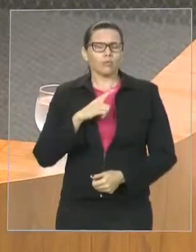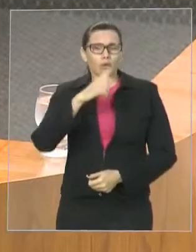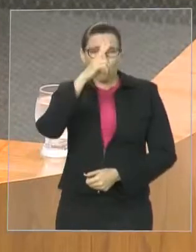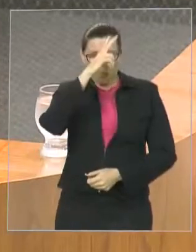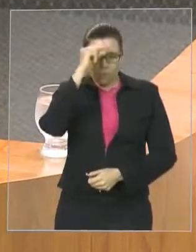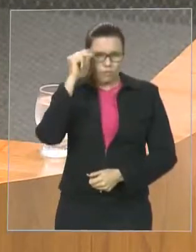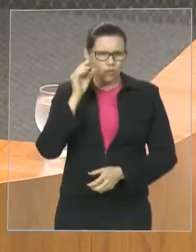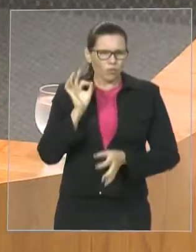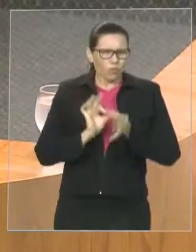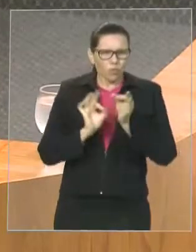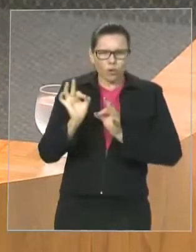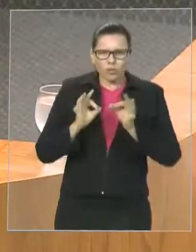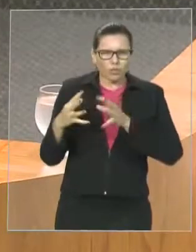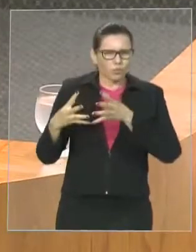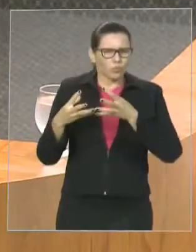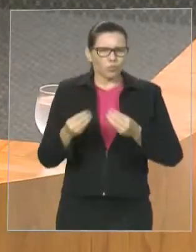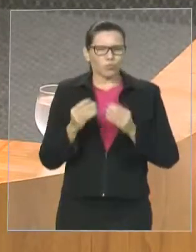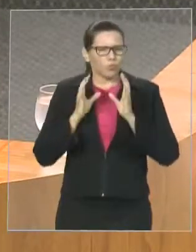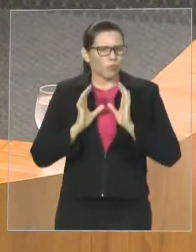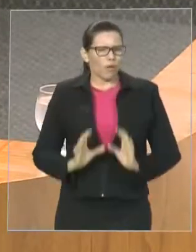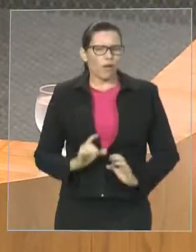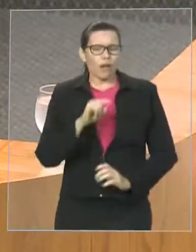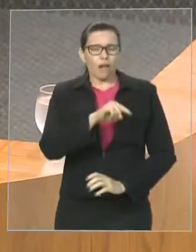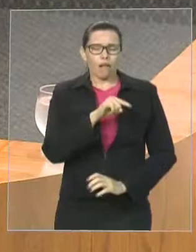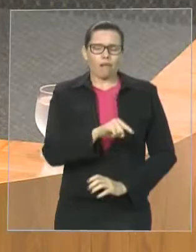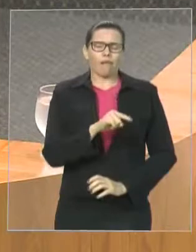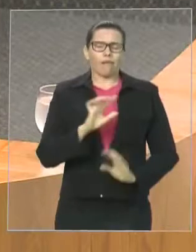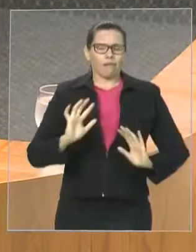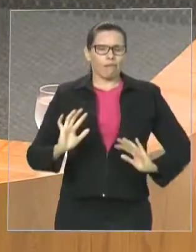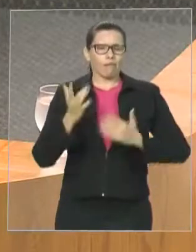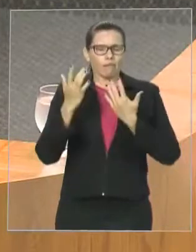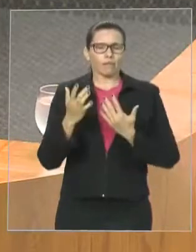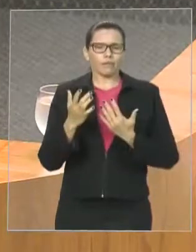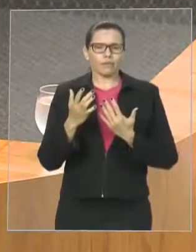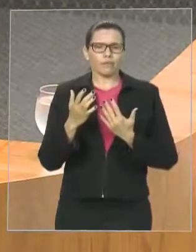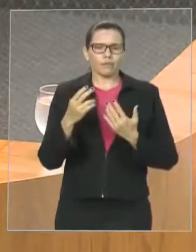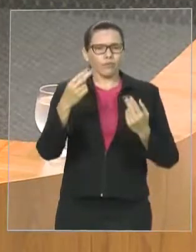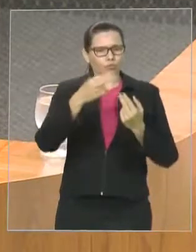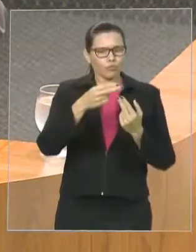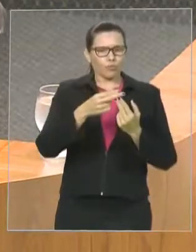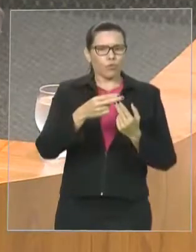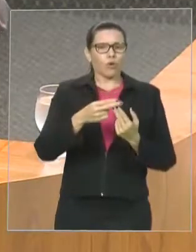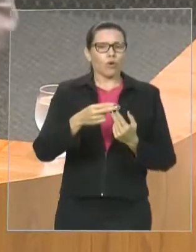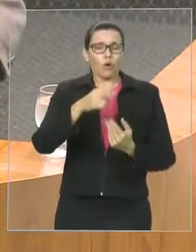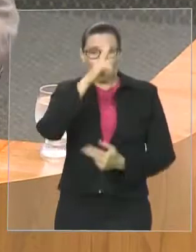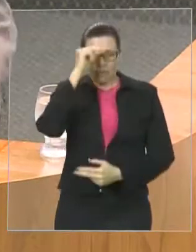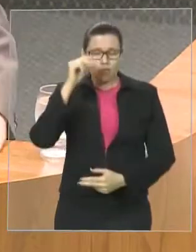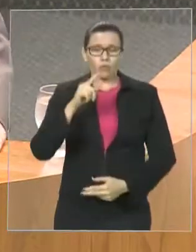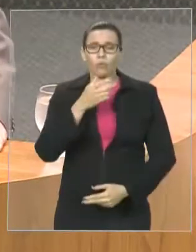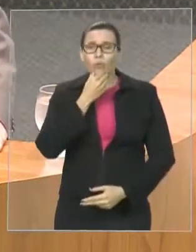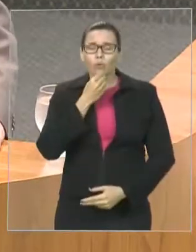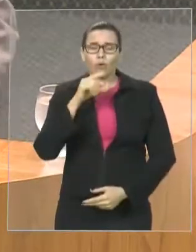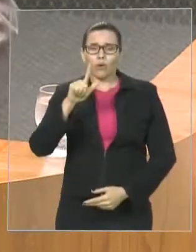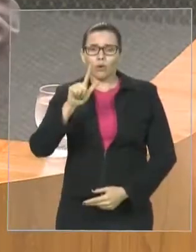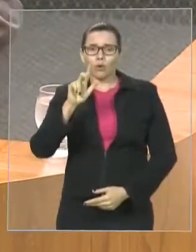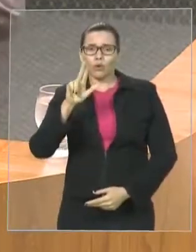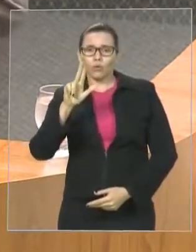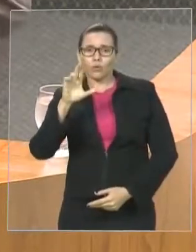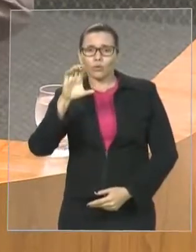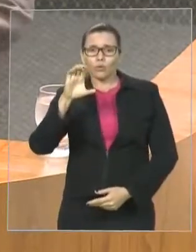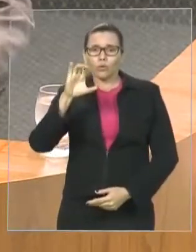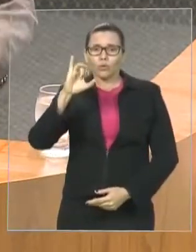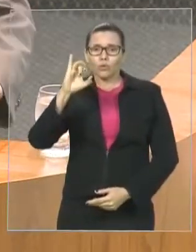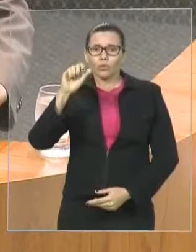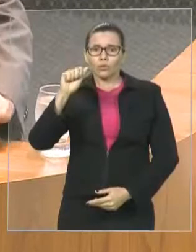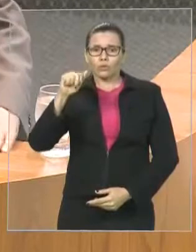está sendo aguardado com grande expectativa. A previsão é que nós tenhamos a participação de mais